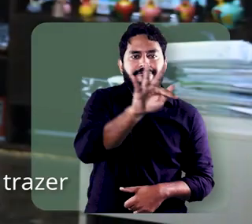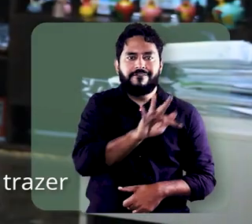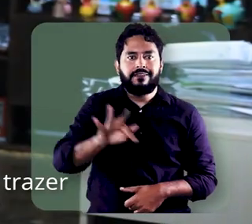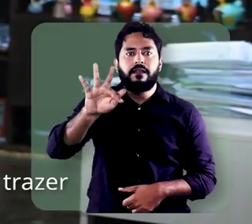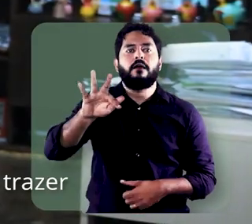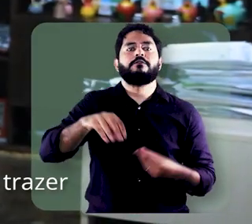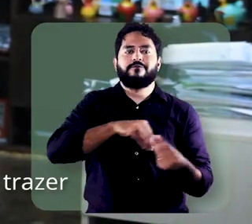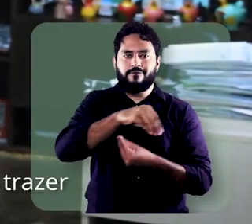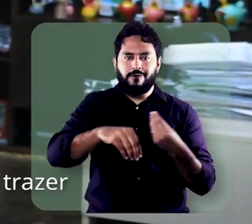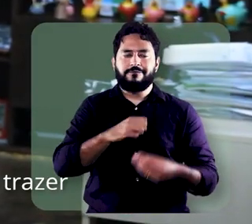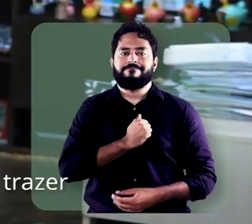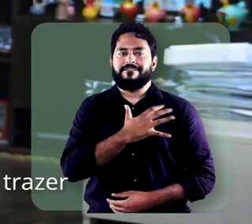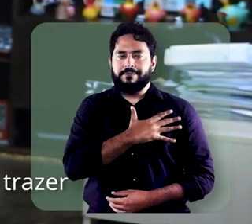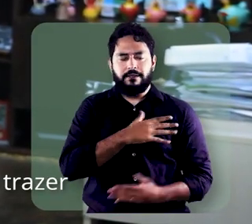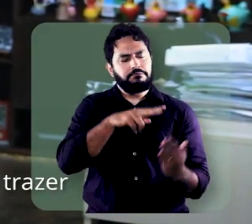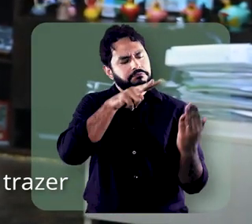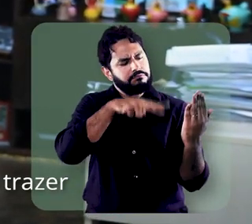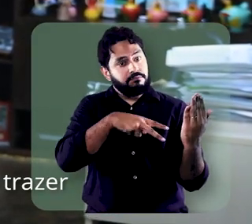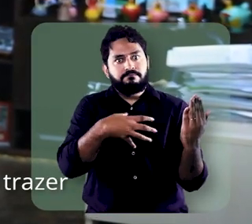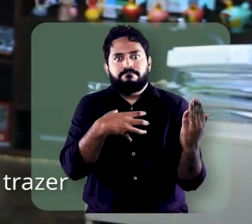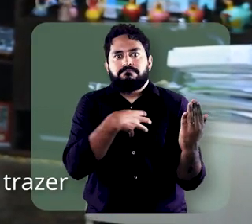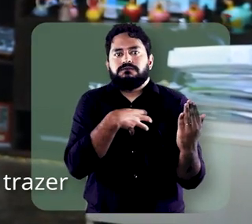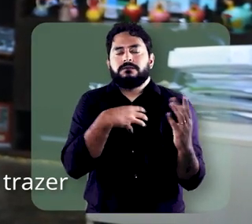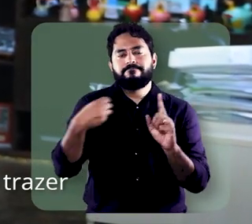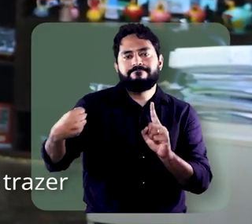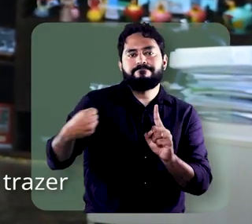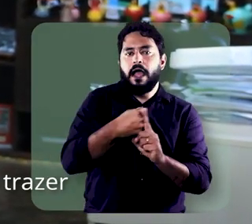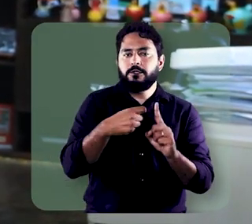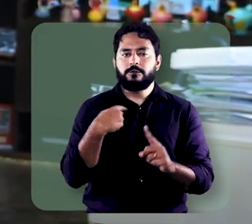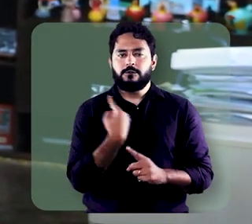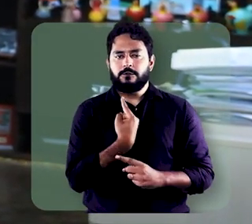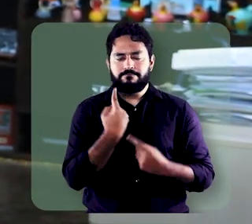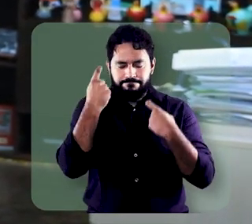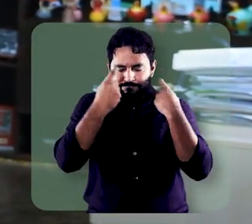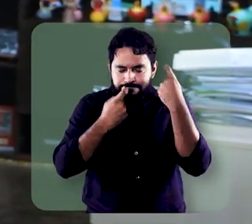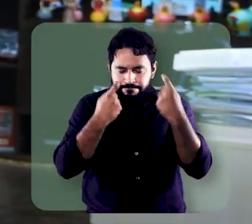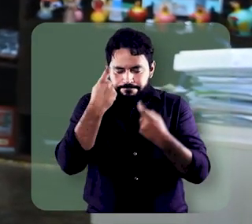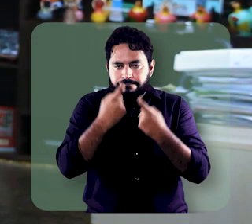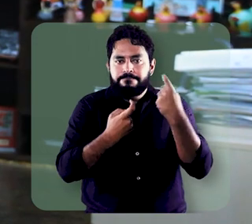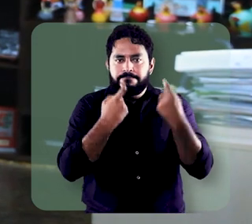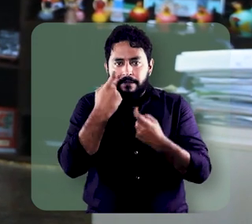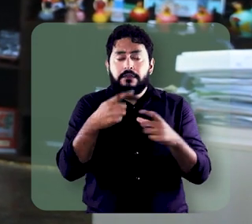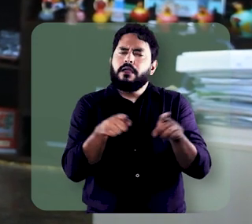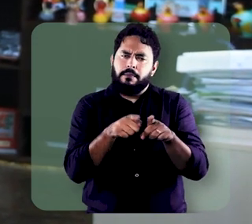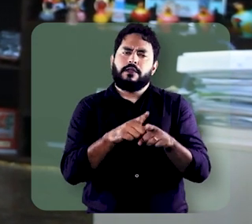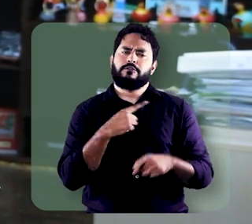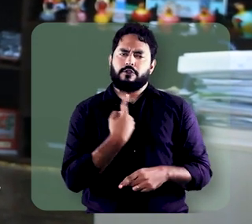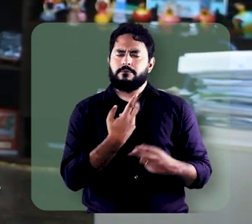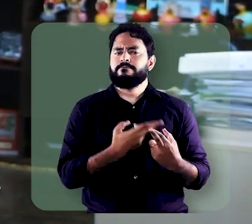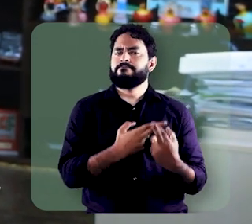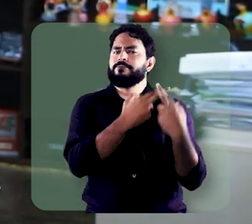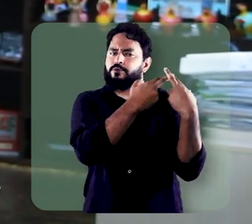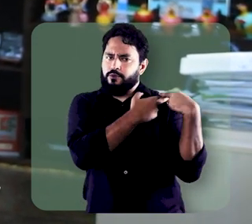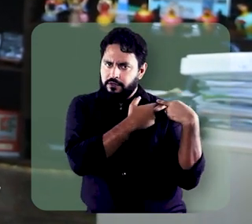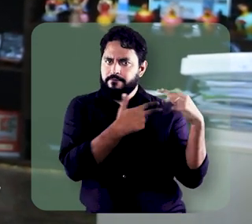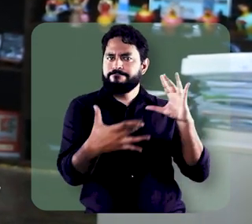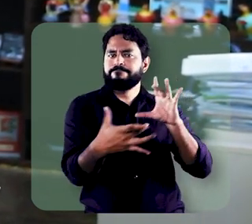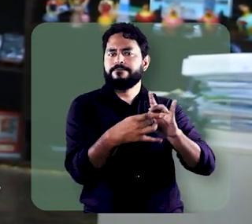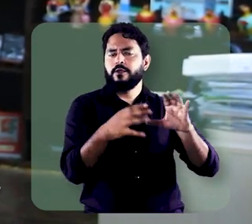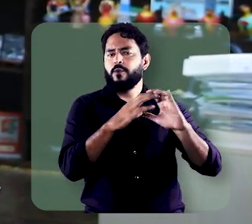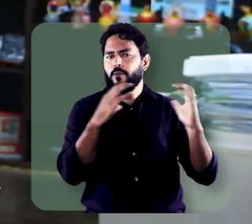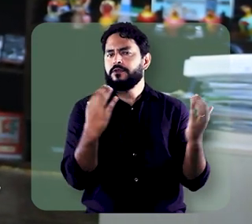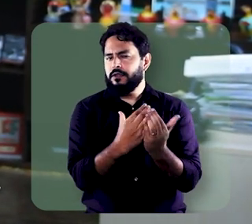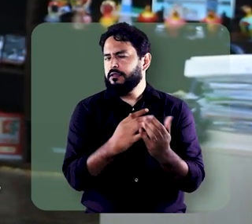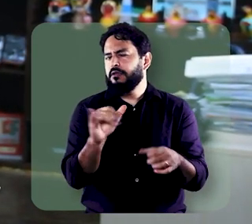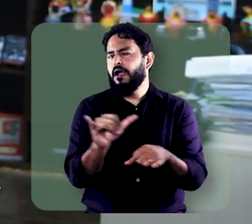IFPE. Preocupados com os impactos que a proposta pode trazer para a nossa instituição e considerando a nossa